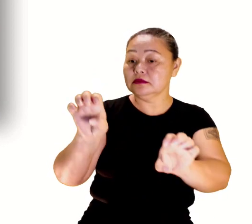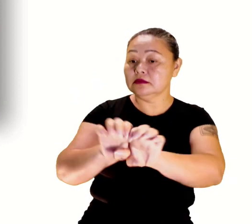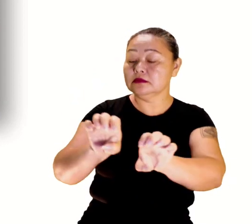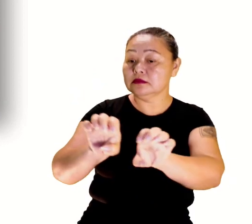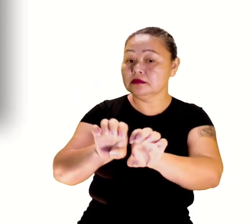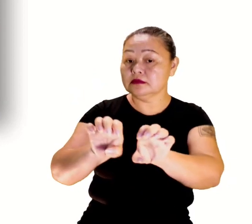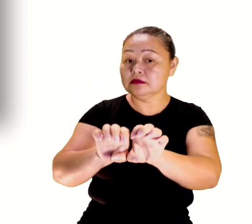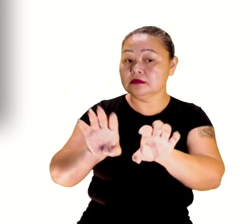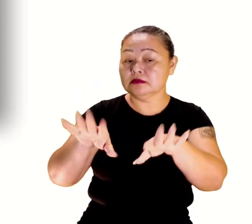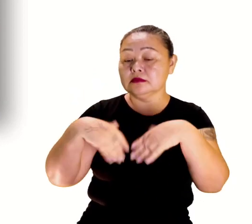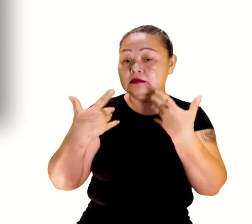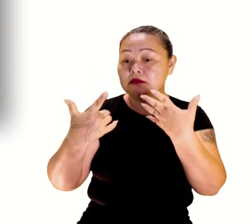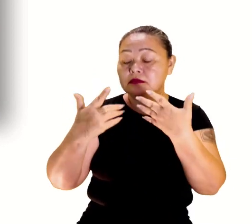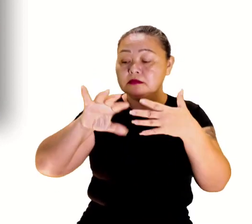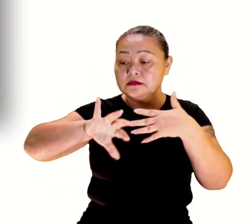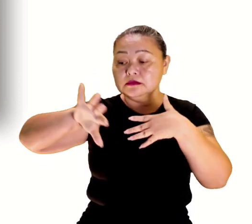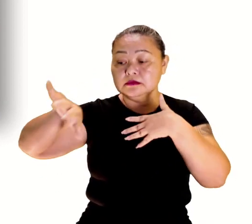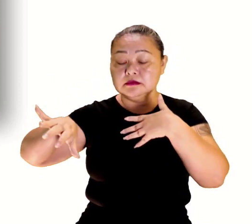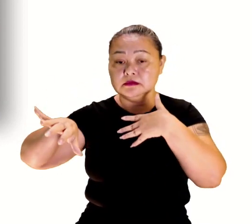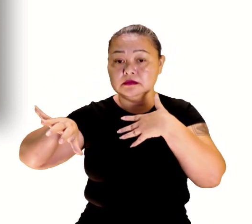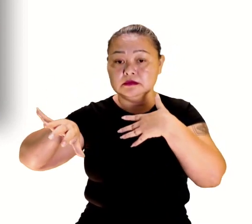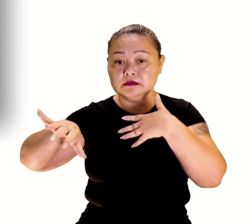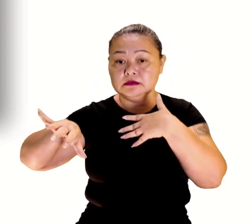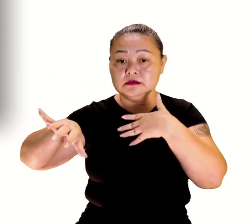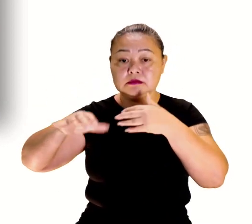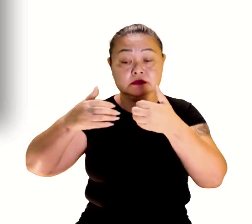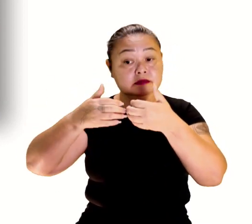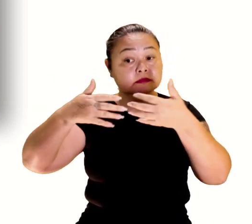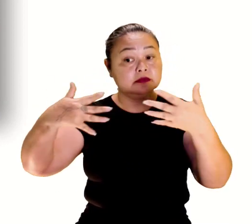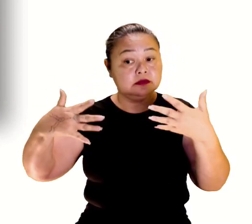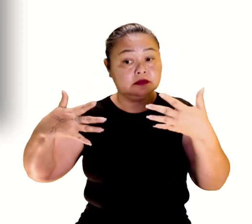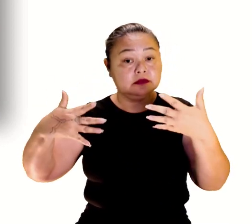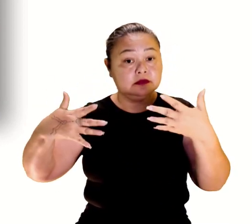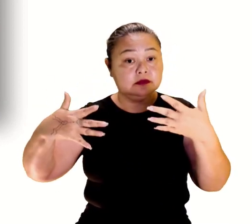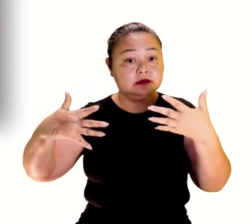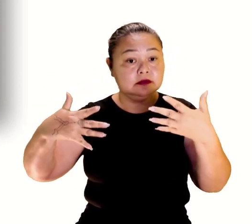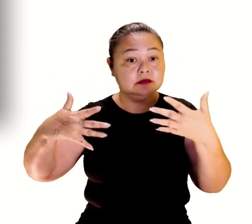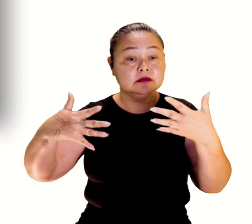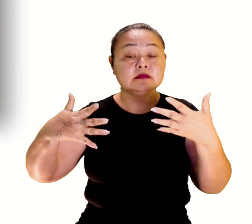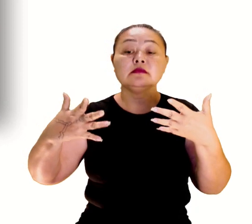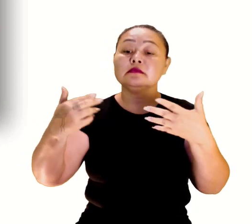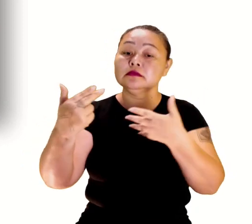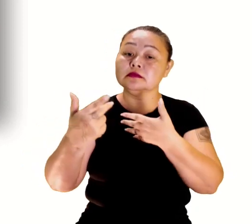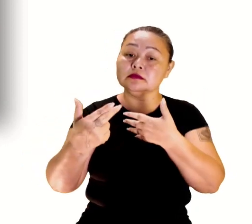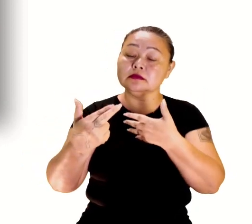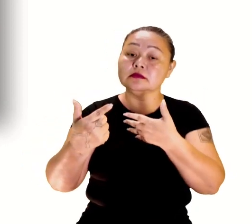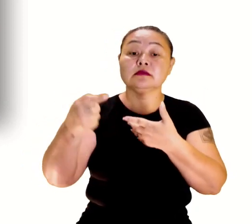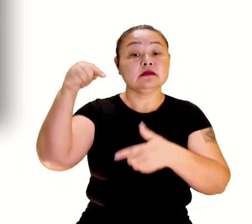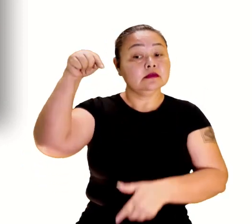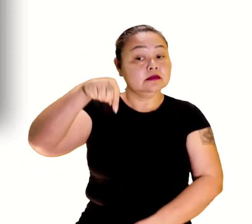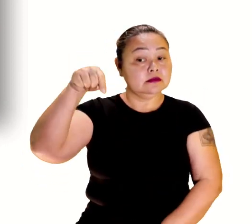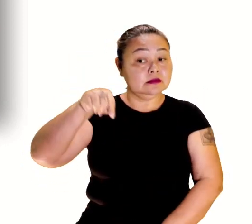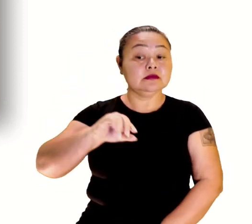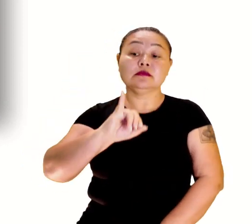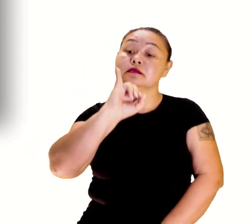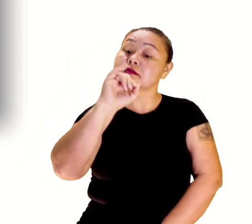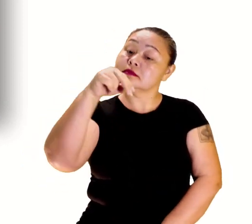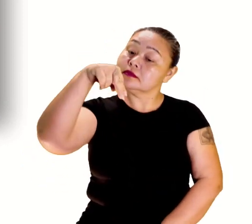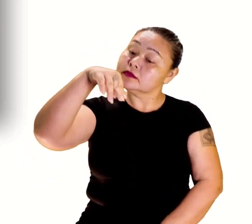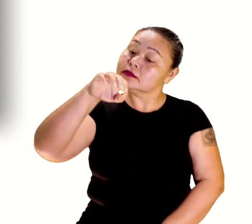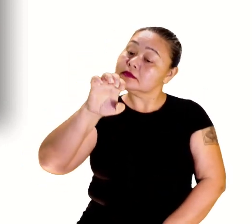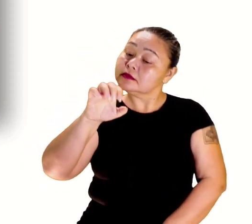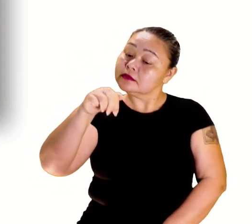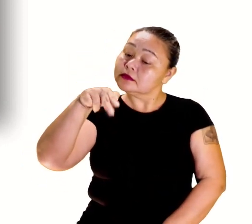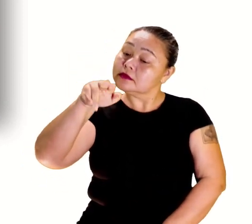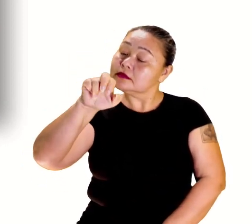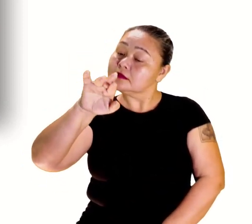com uma expressão aberta, né? E uma igualdade, a nossa inequação vem com